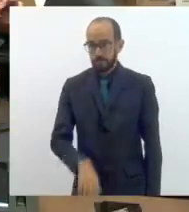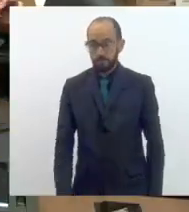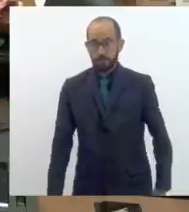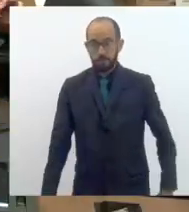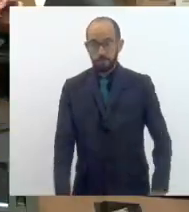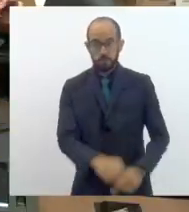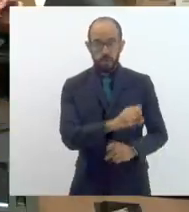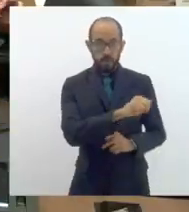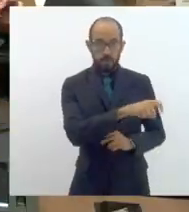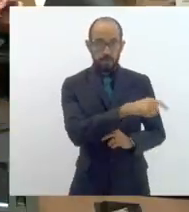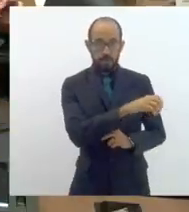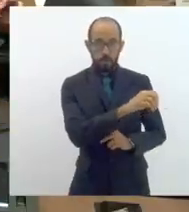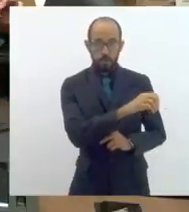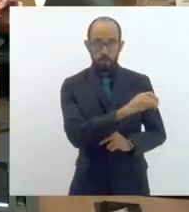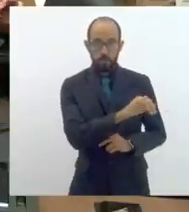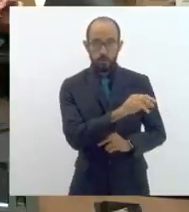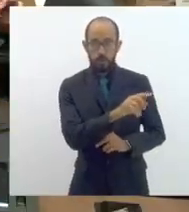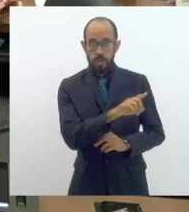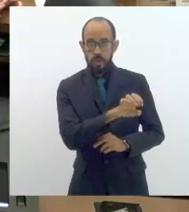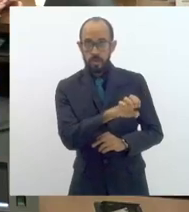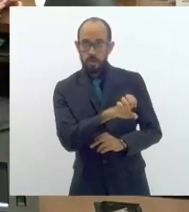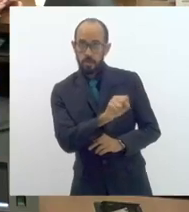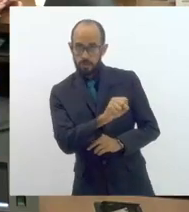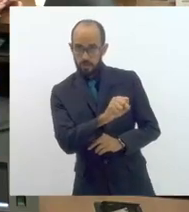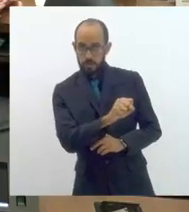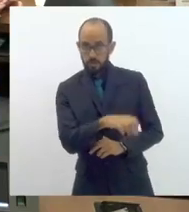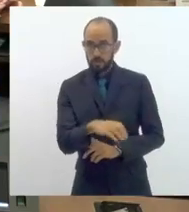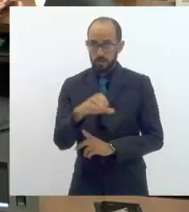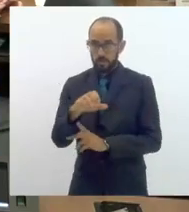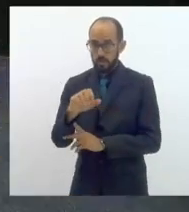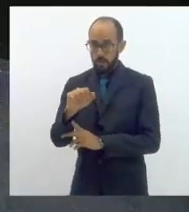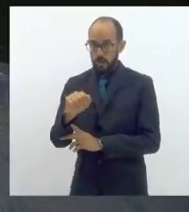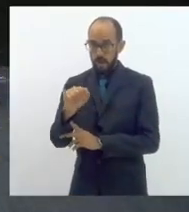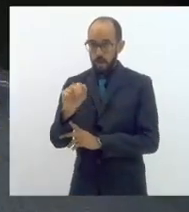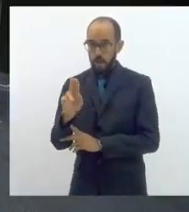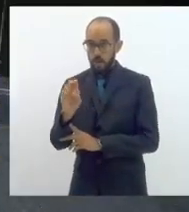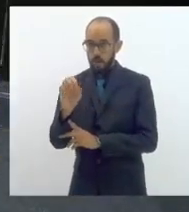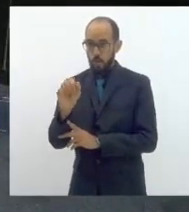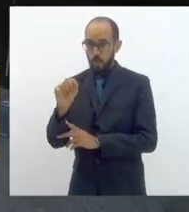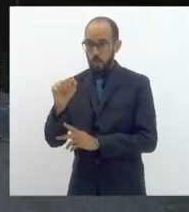São Fidélis, Cauã Santana Gudar de Andrade.